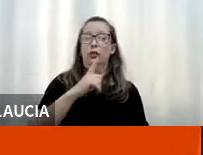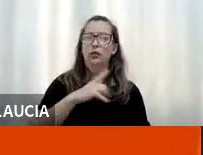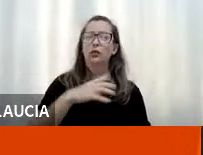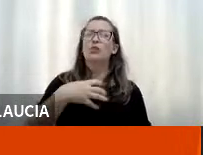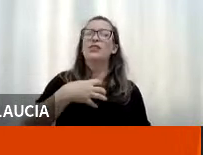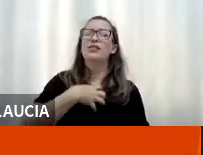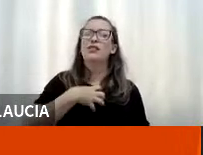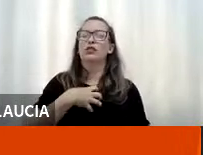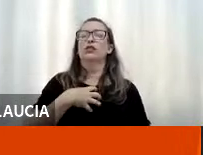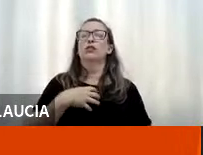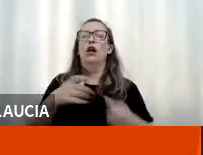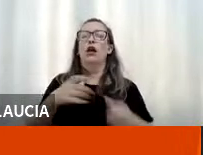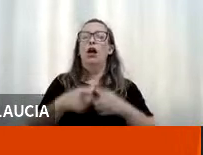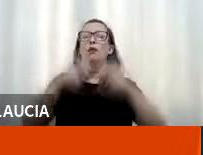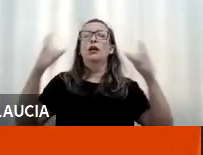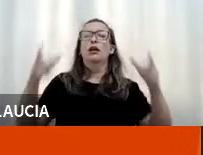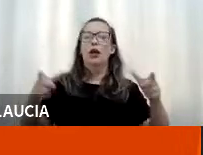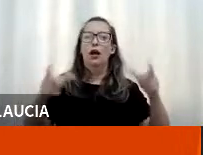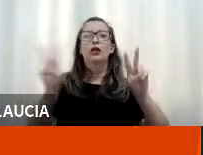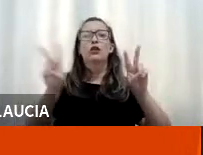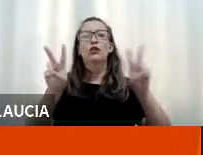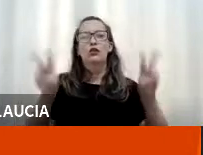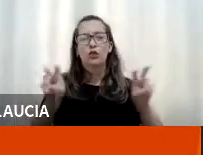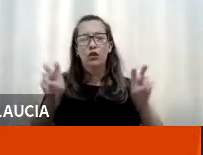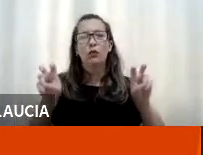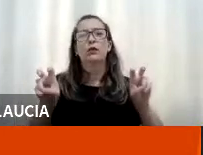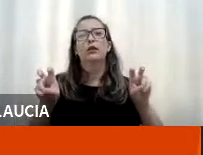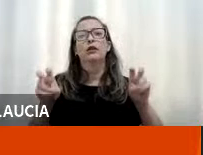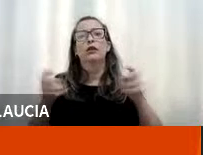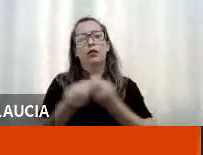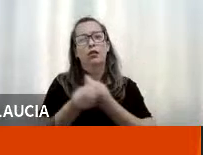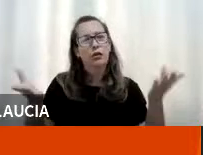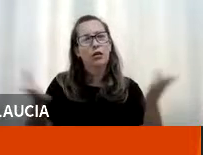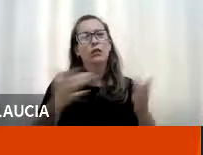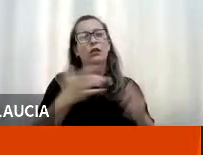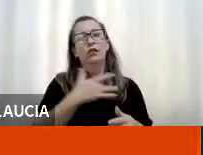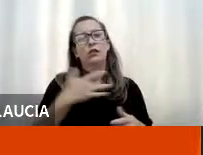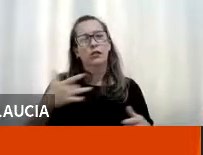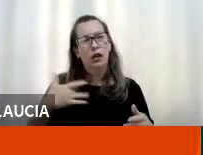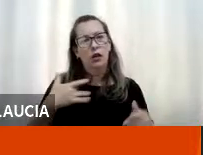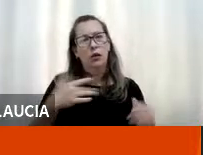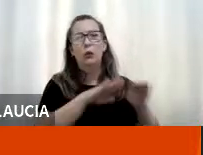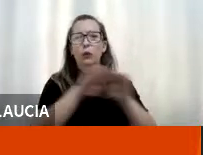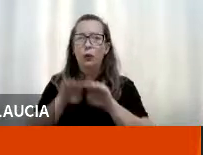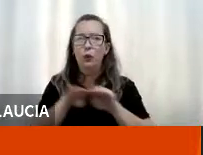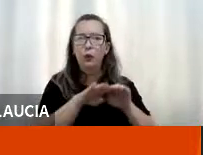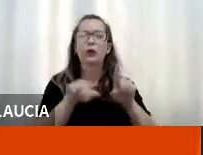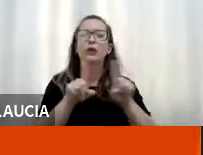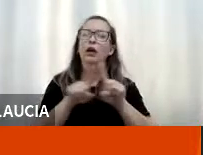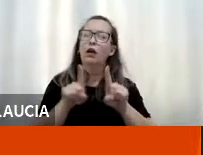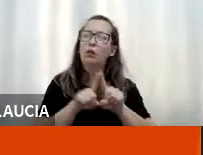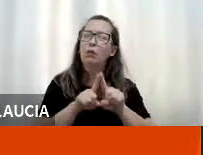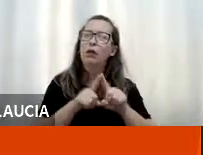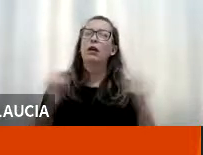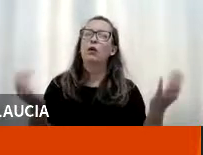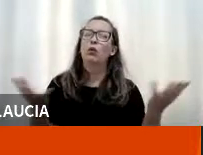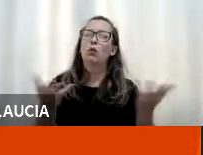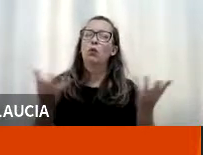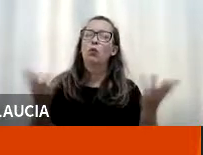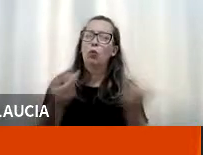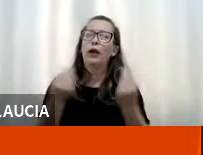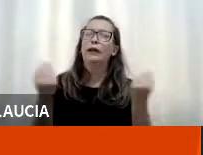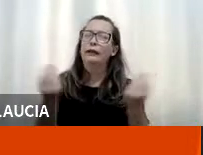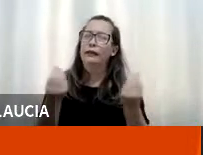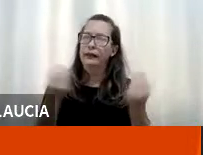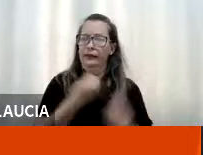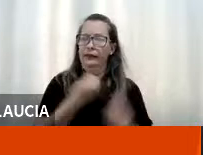vai da promoção de uma saúde integral e das condições da qualidade de vida ao pleno